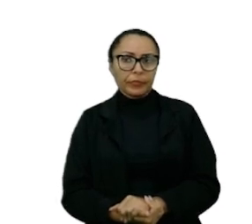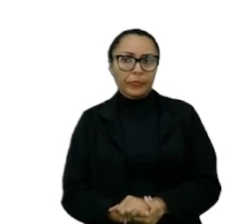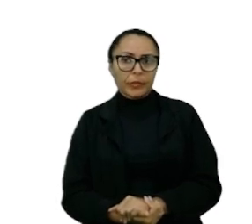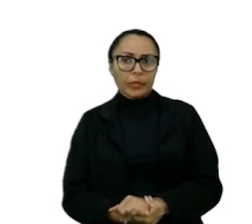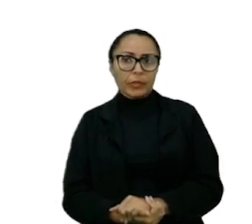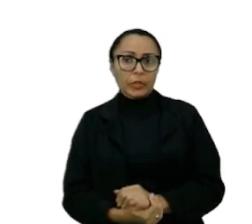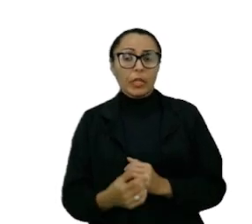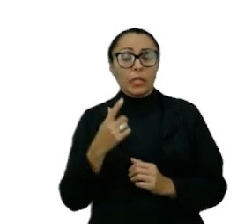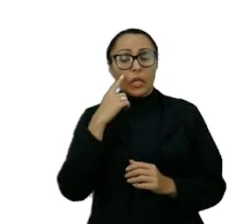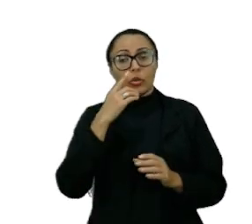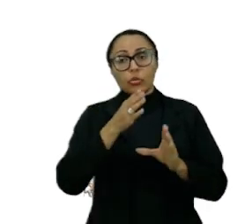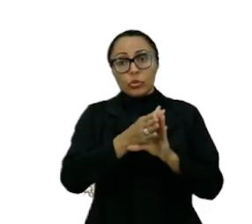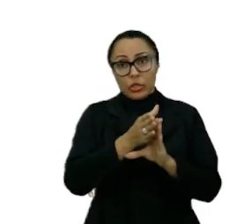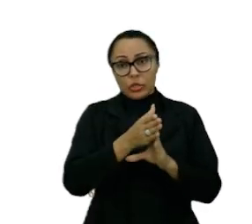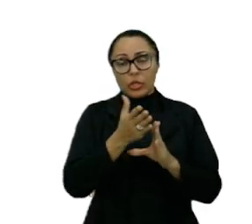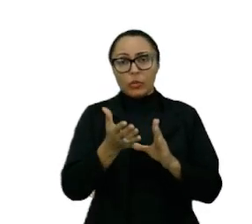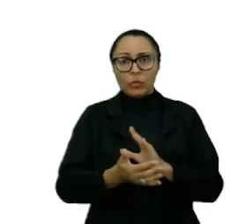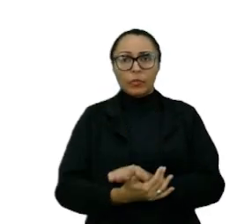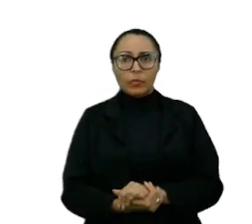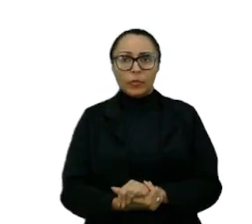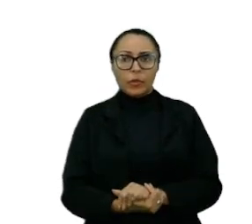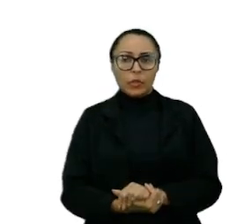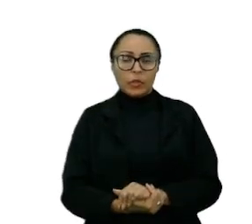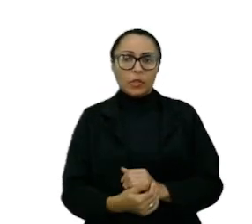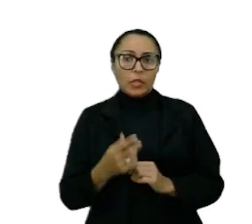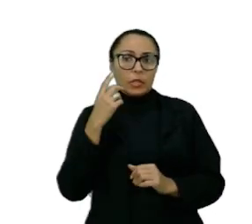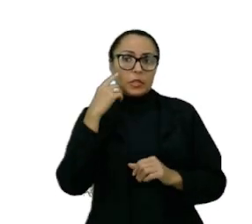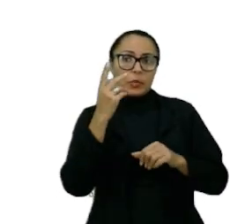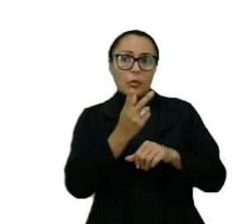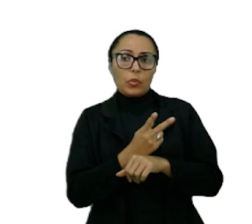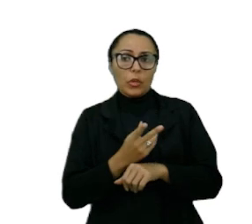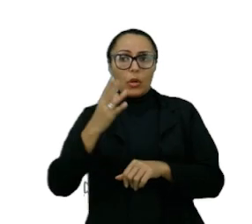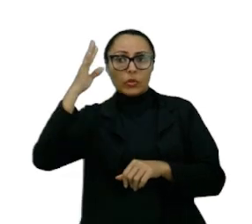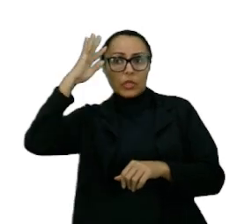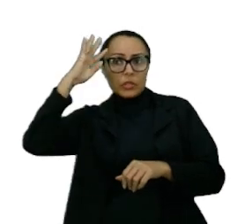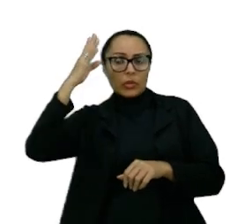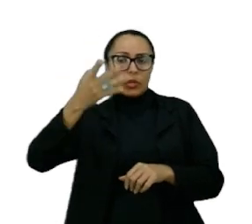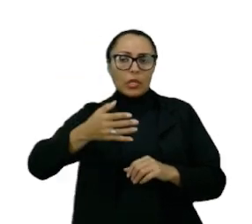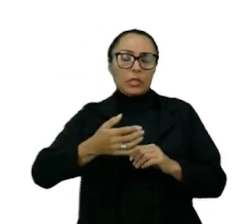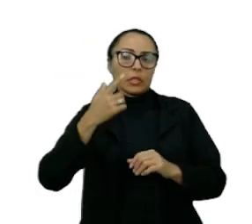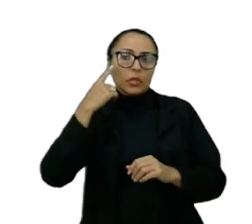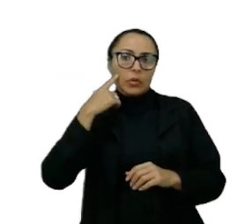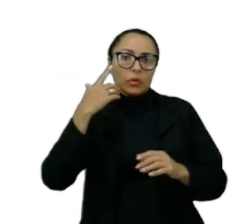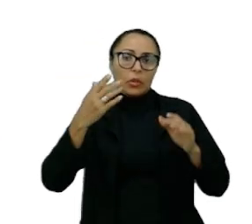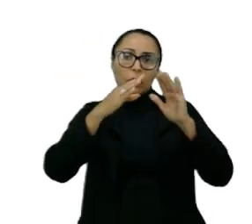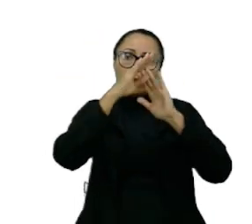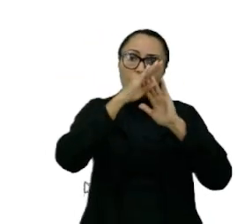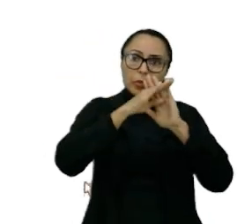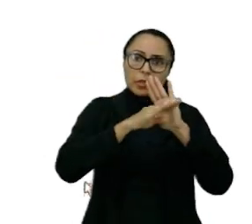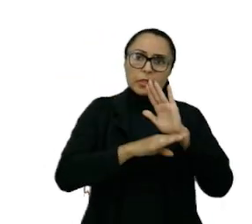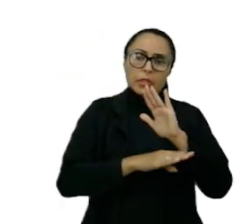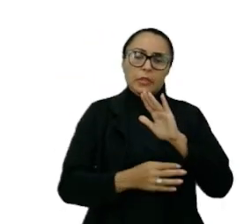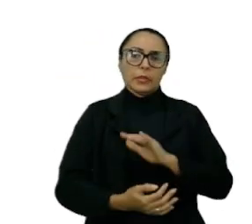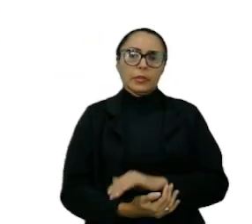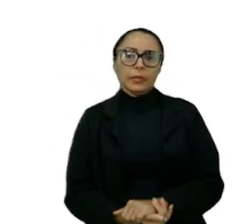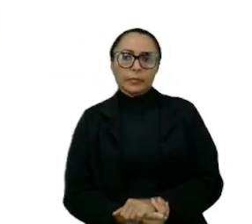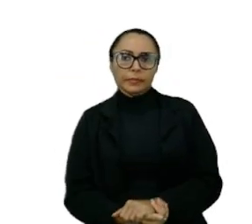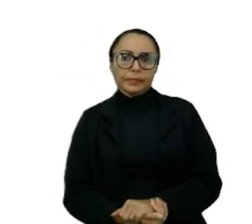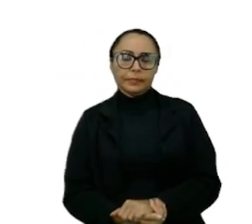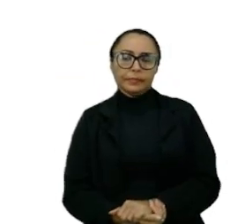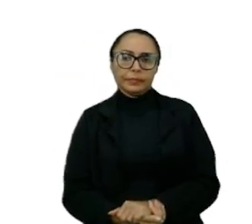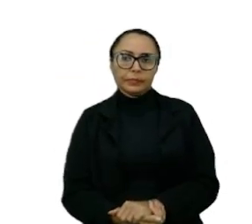dado a sugestão, se procura outra solução e o plano de ação.